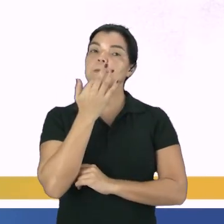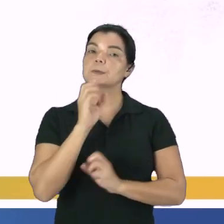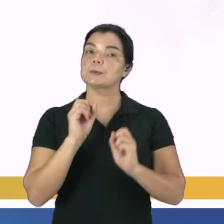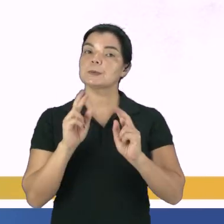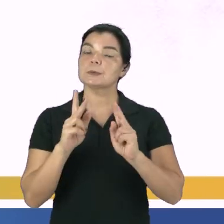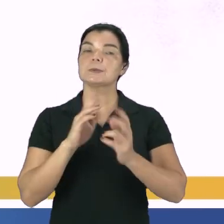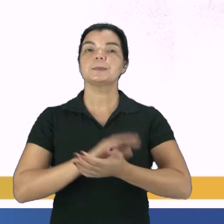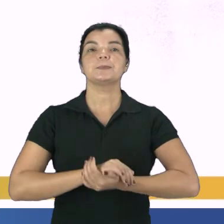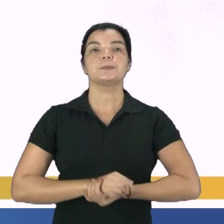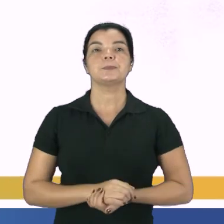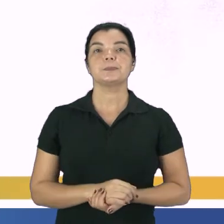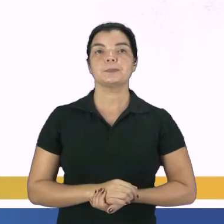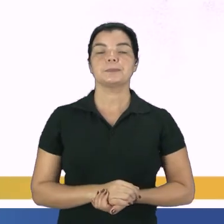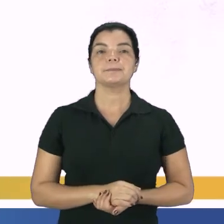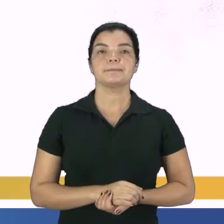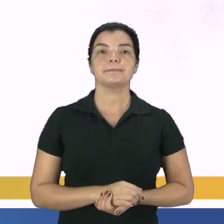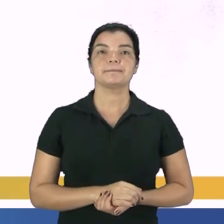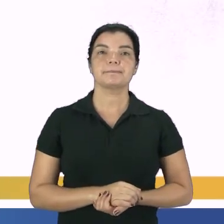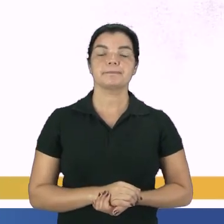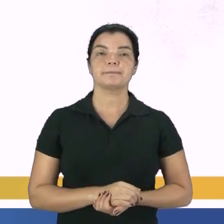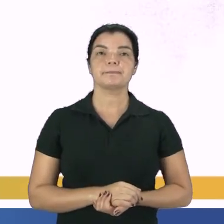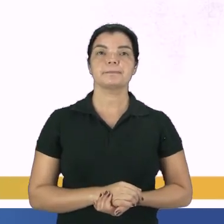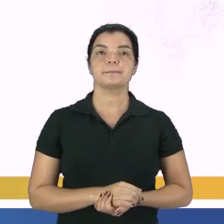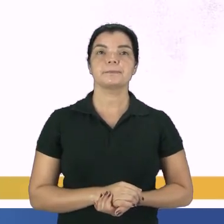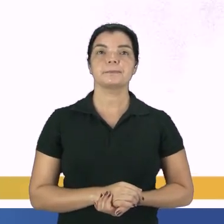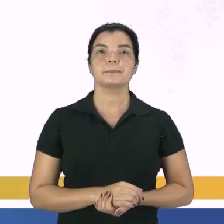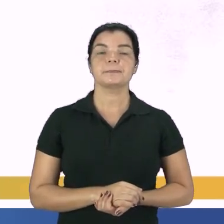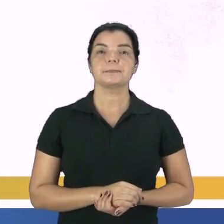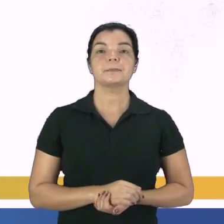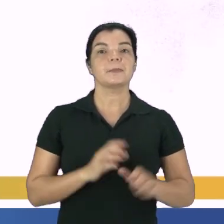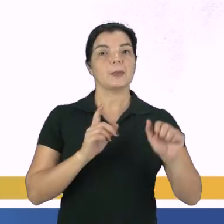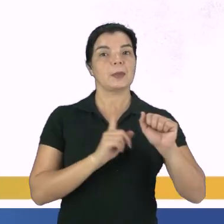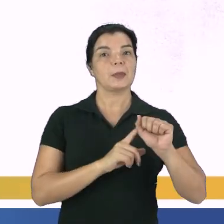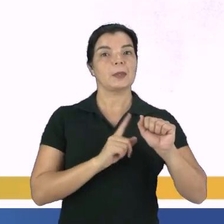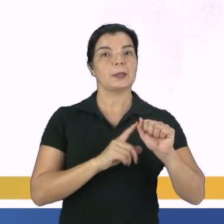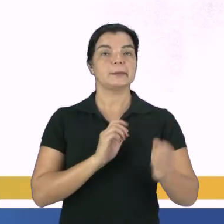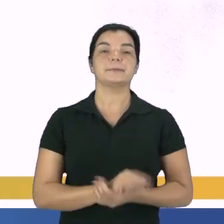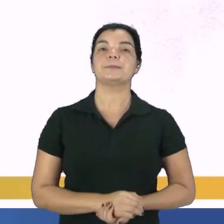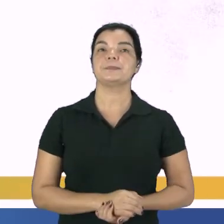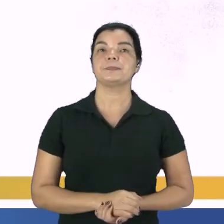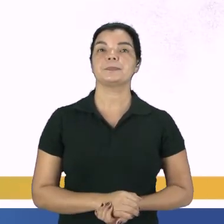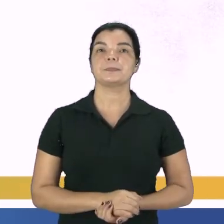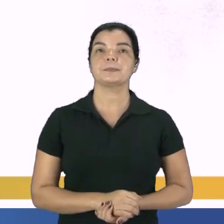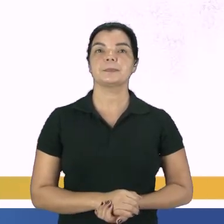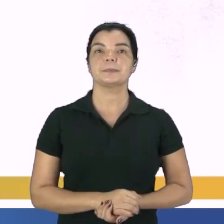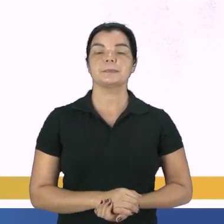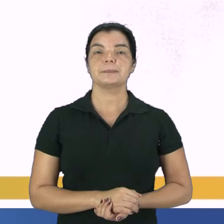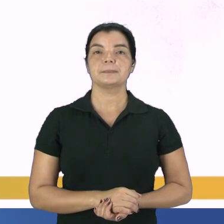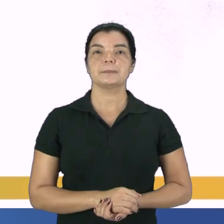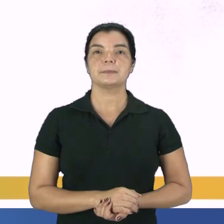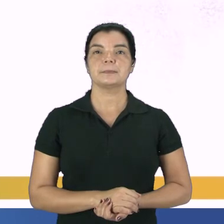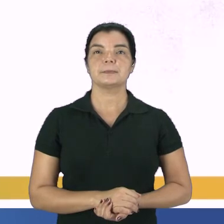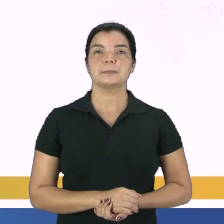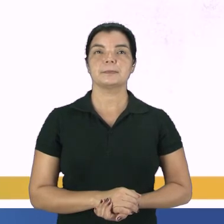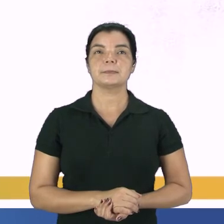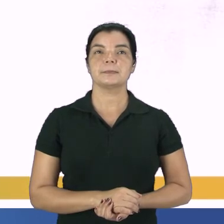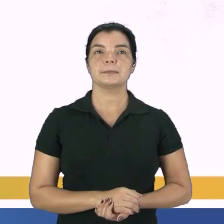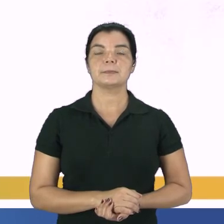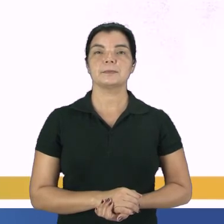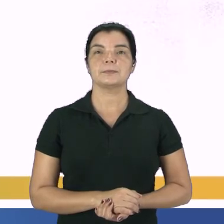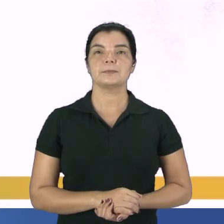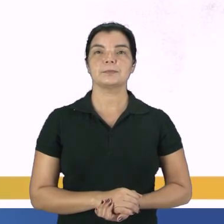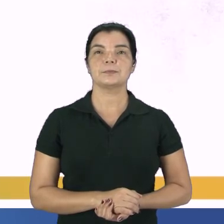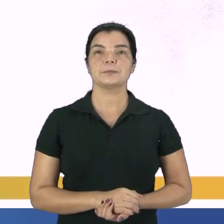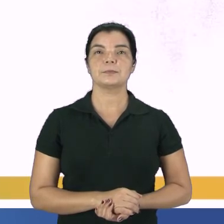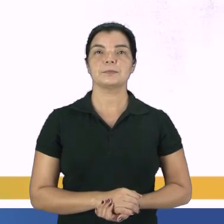ok? Então, vamos lá ver a resposta juntos. Na letra A, she has long black hair